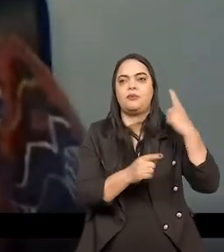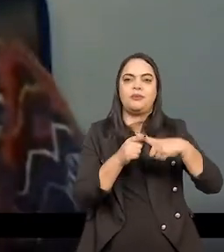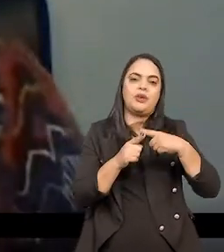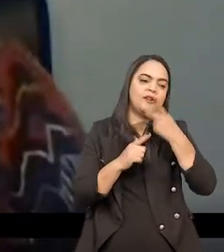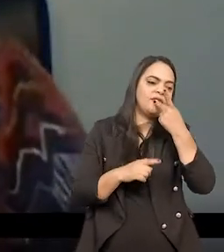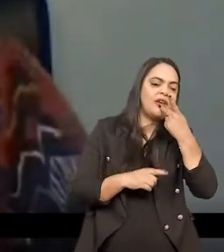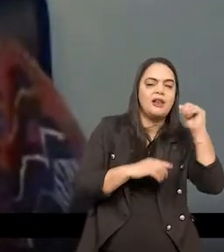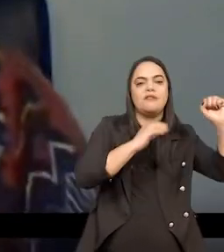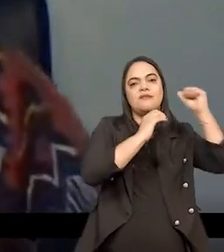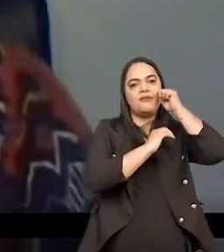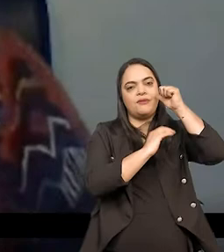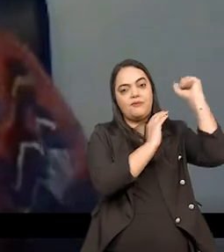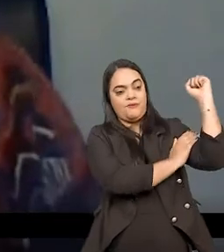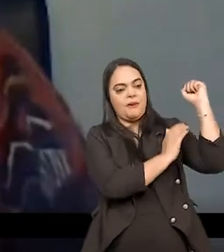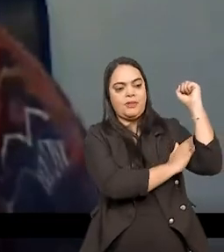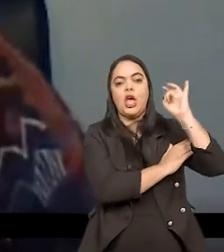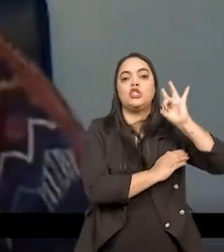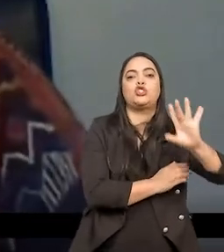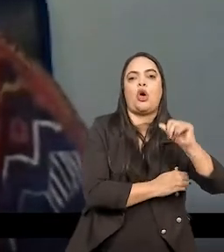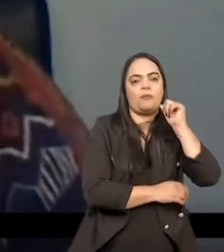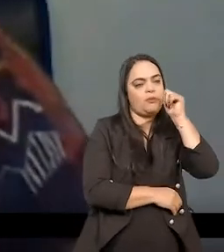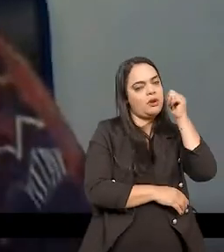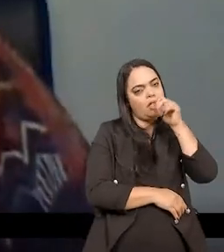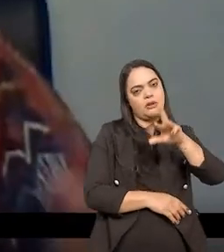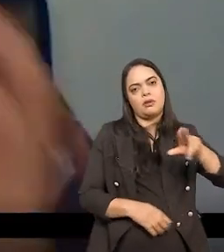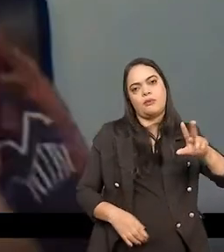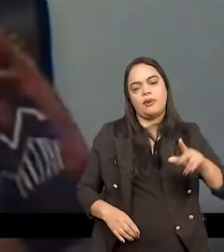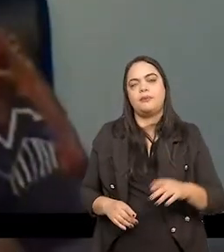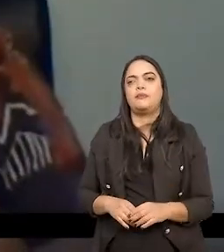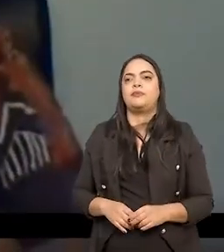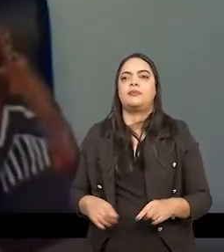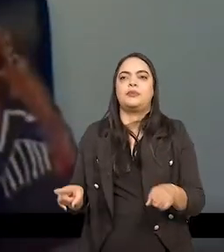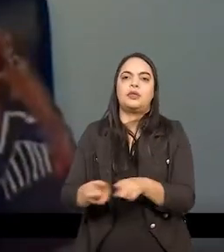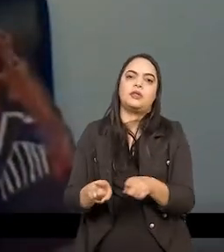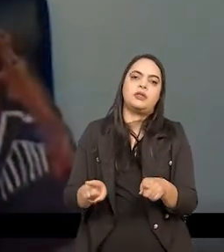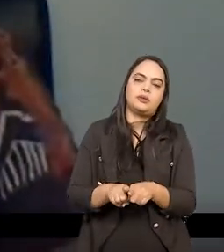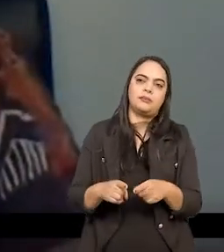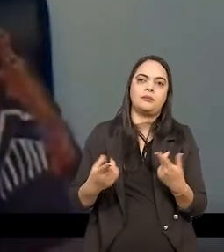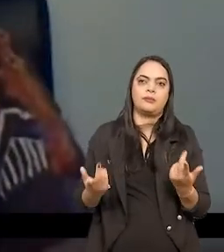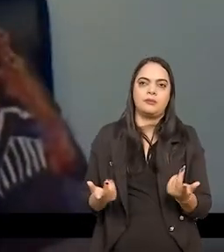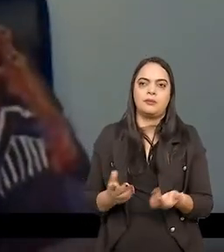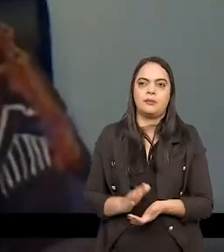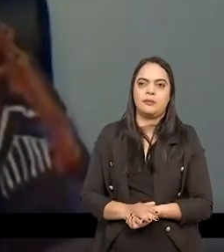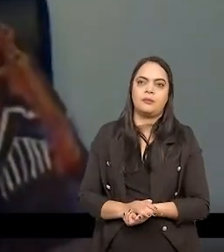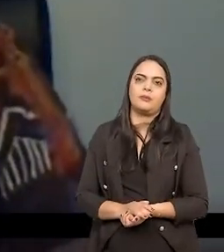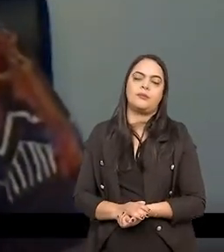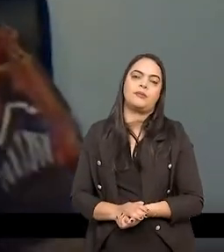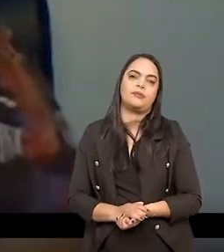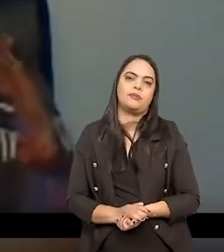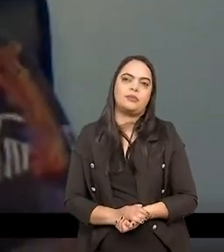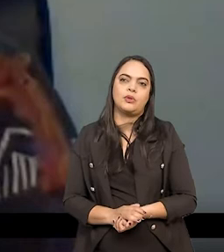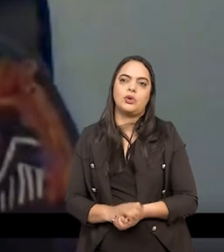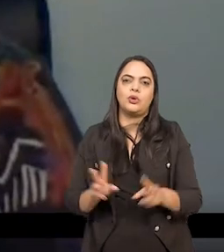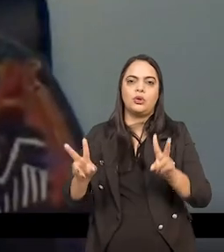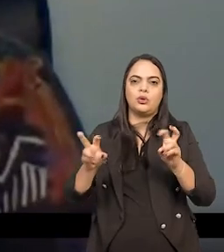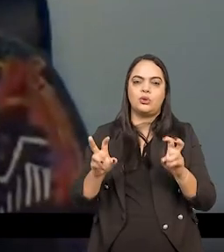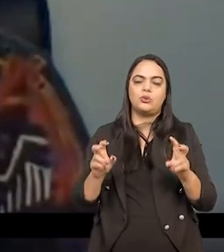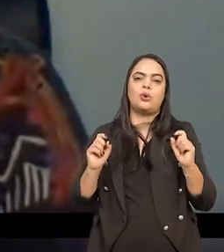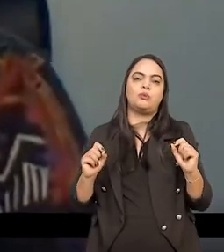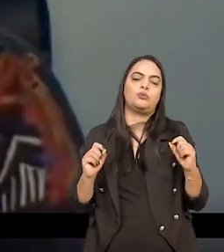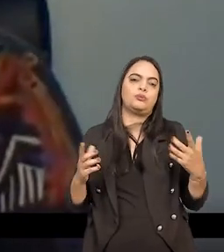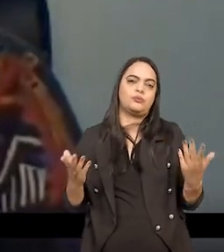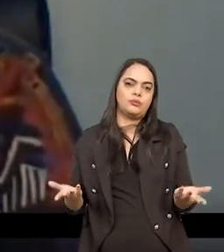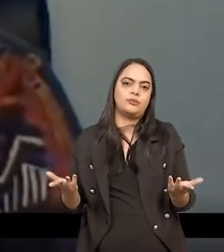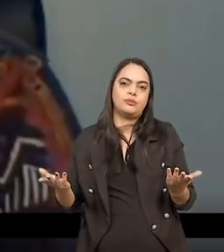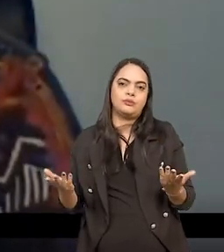se fala exclusivamente de mulheres. E o outro ponto, aí, trazendo também para a questão que foi mencionada, é a questão mesmo